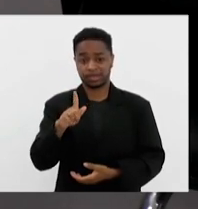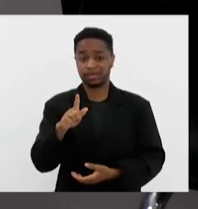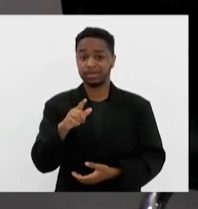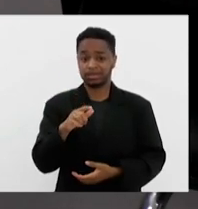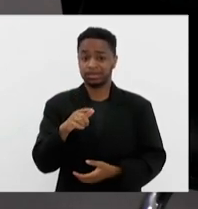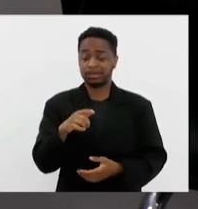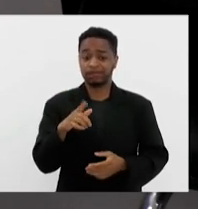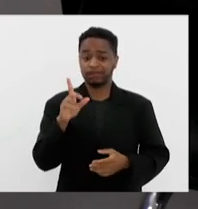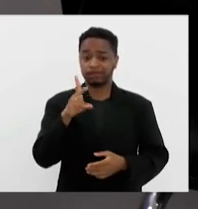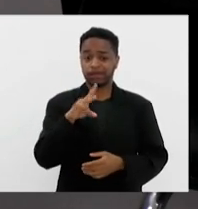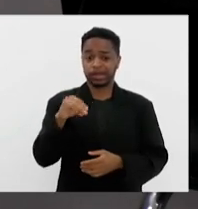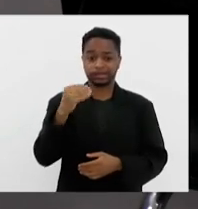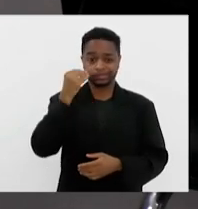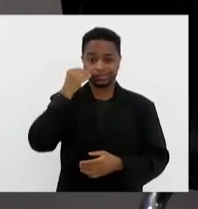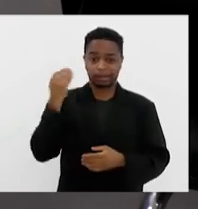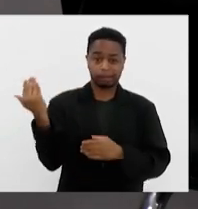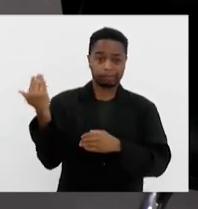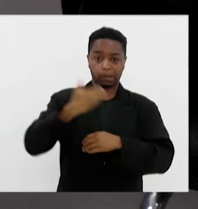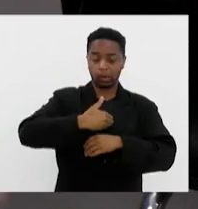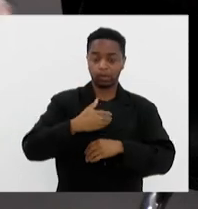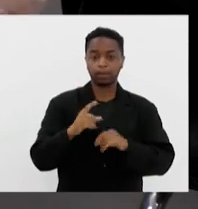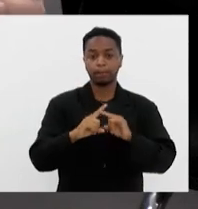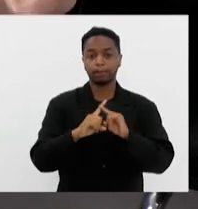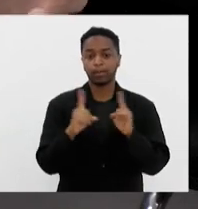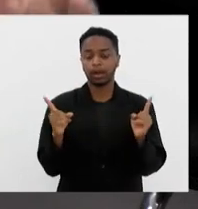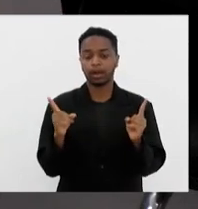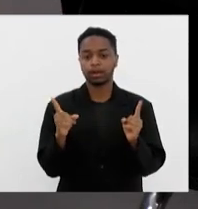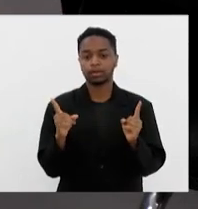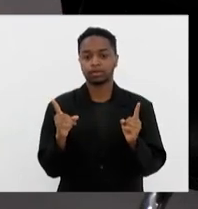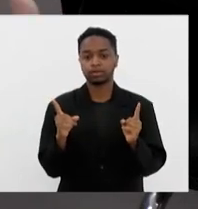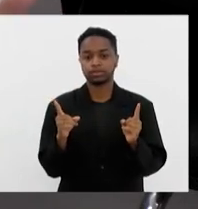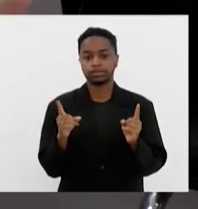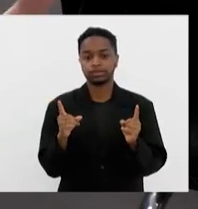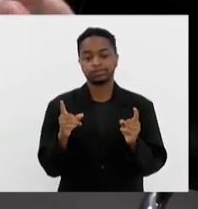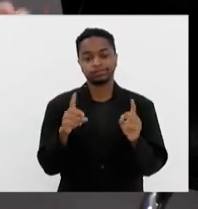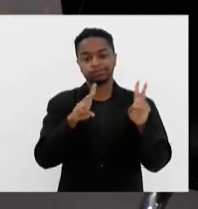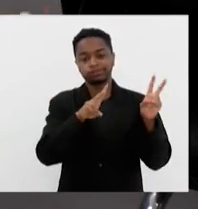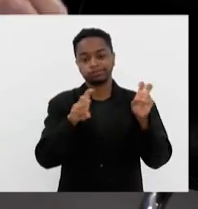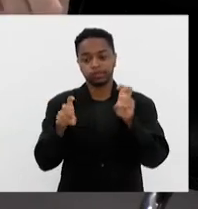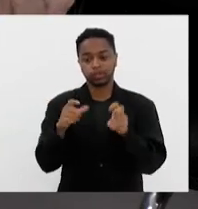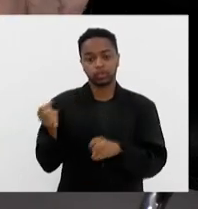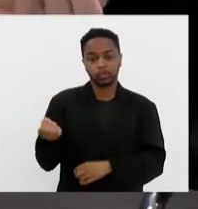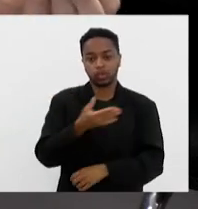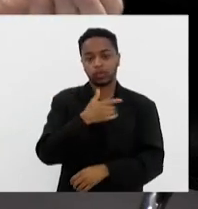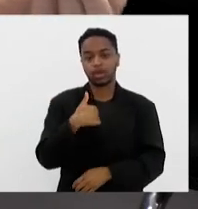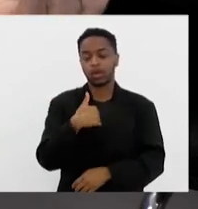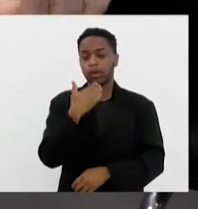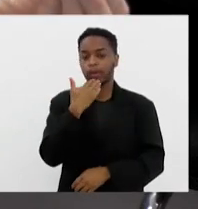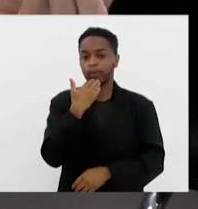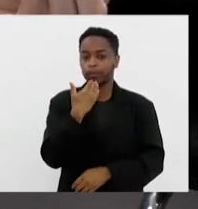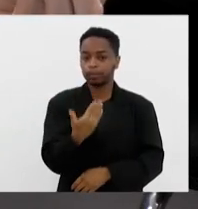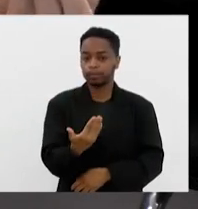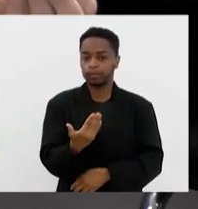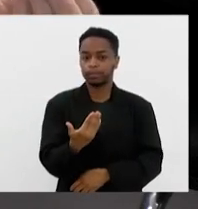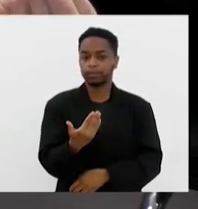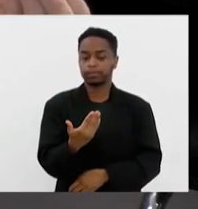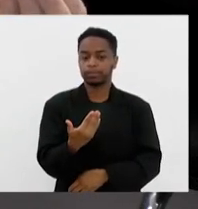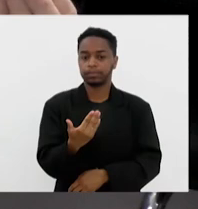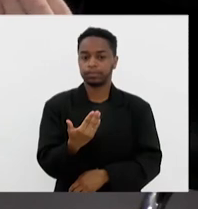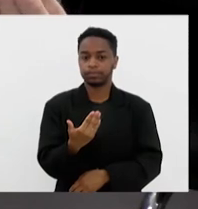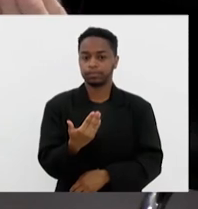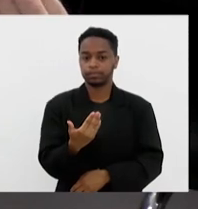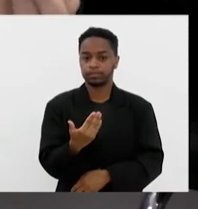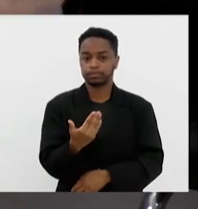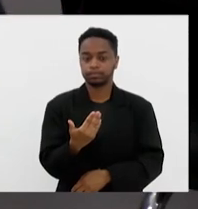carótida. Mas, como é um tema novo, eu vou solicitar, Vossa Excelência,